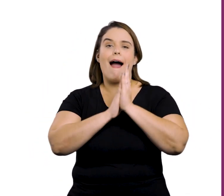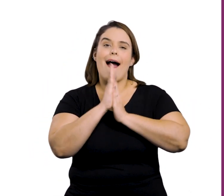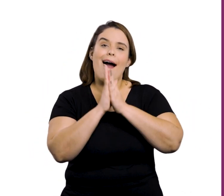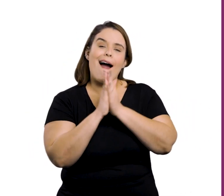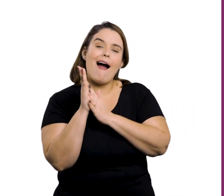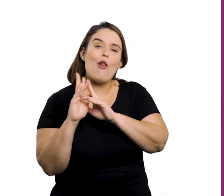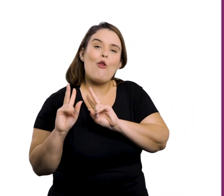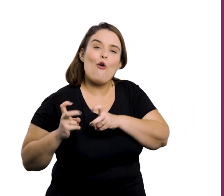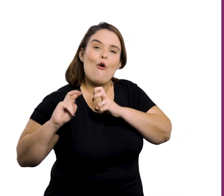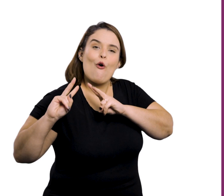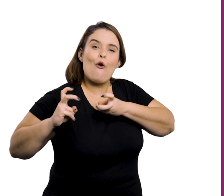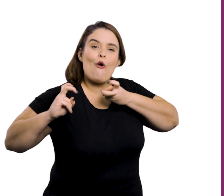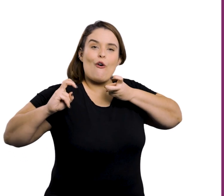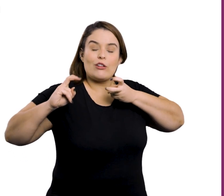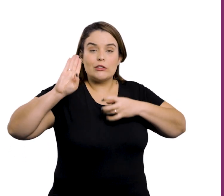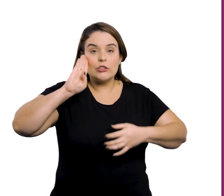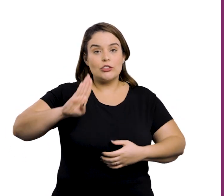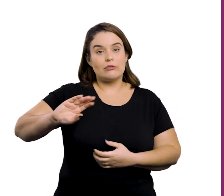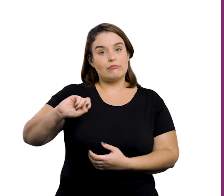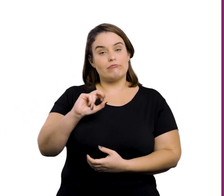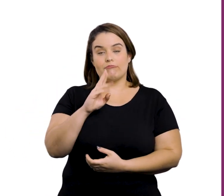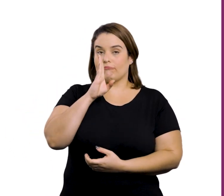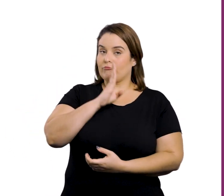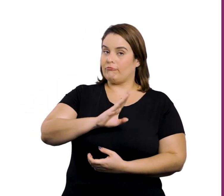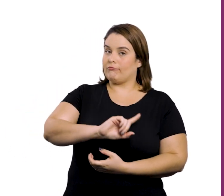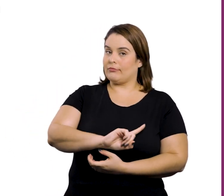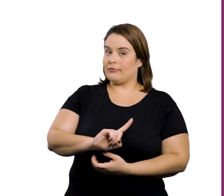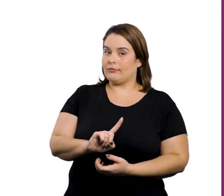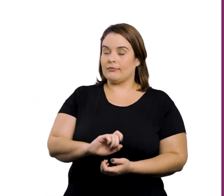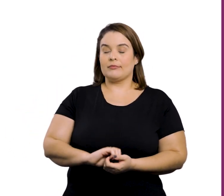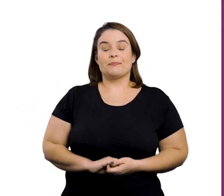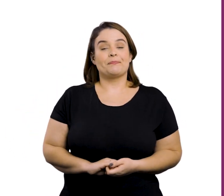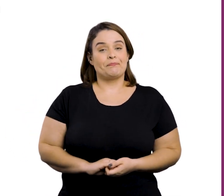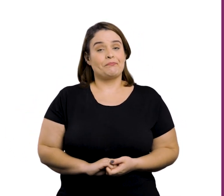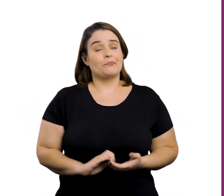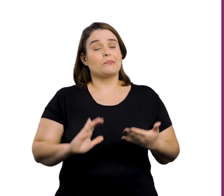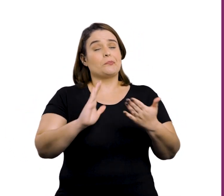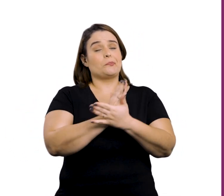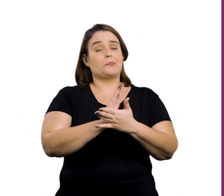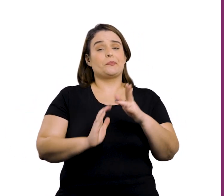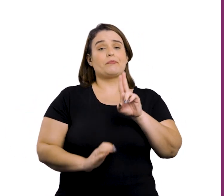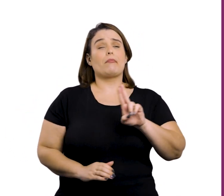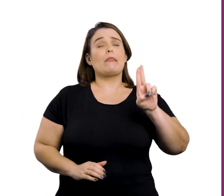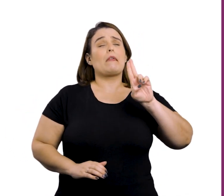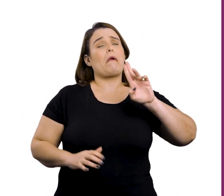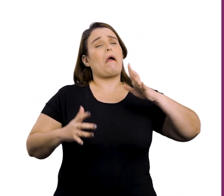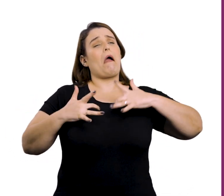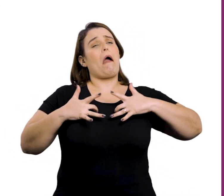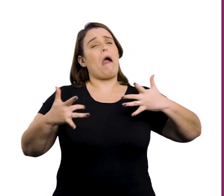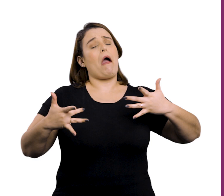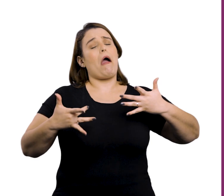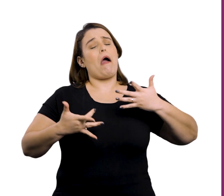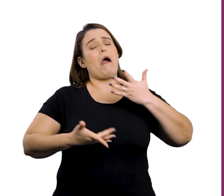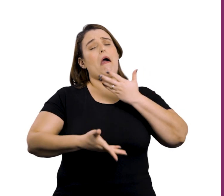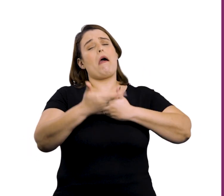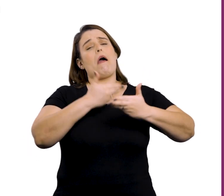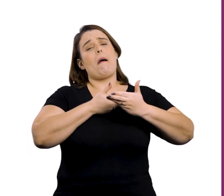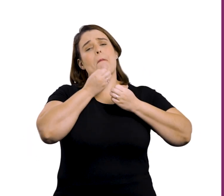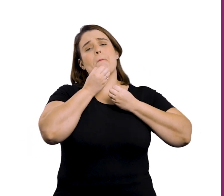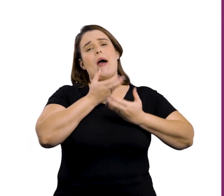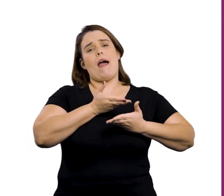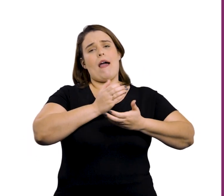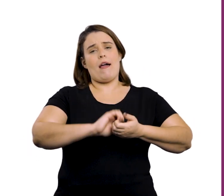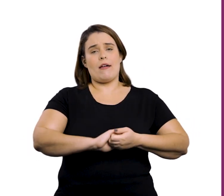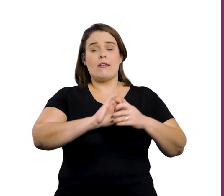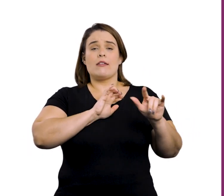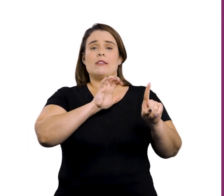grande possibilidade de lucro, seja direto ou indireto. Alguns usam da justificativa de filantropia e impacto